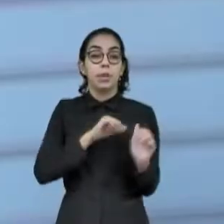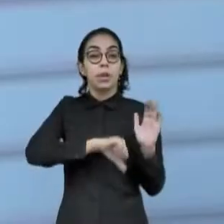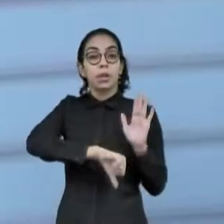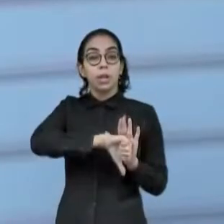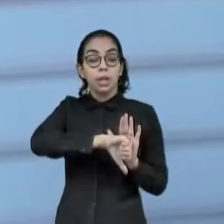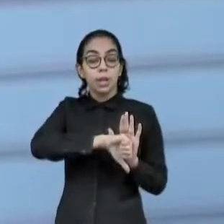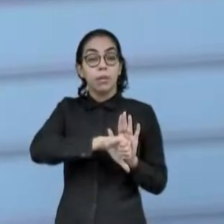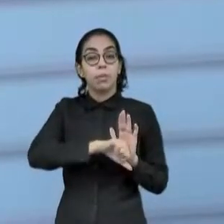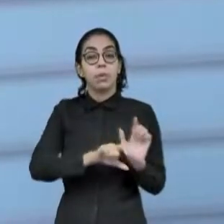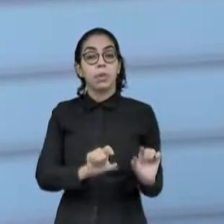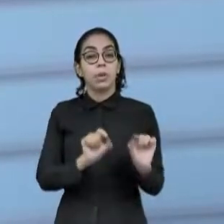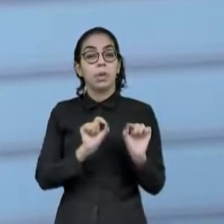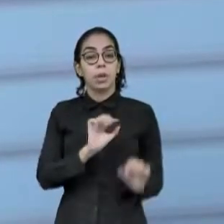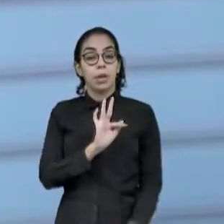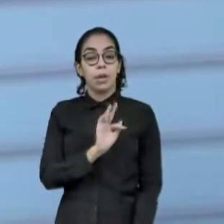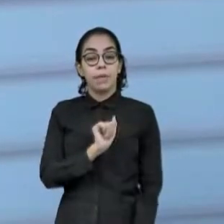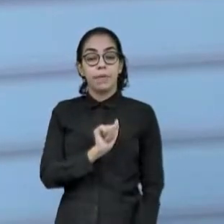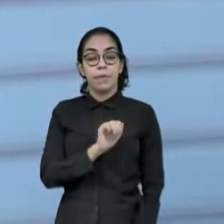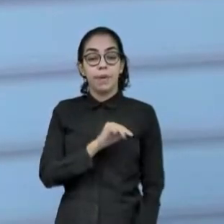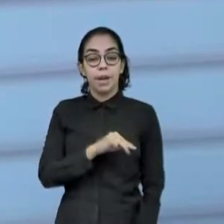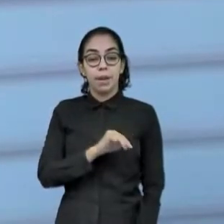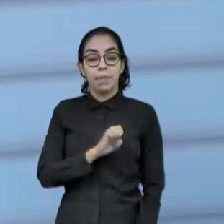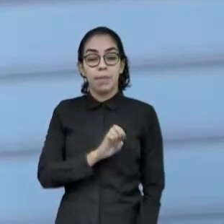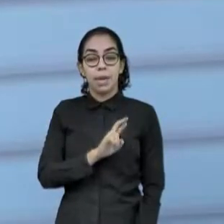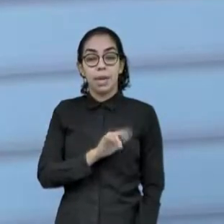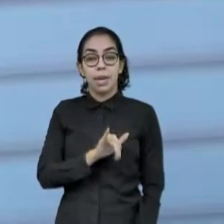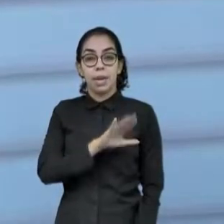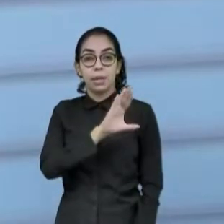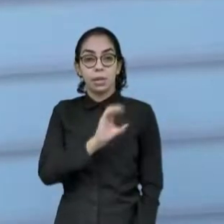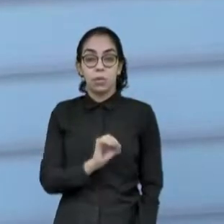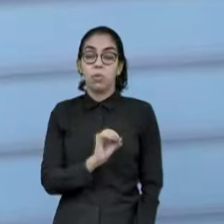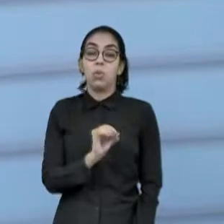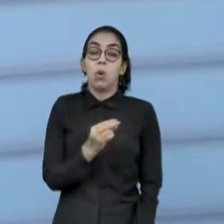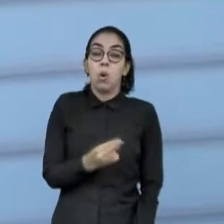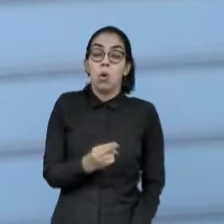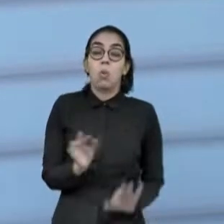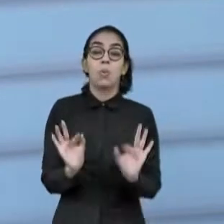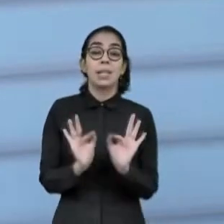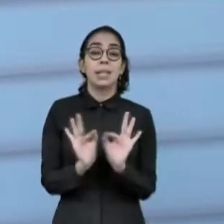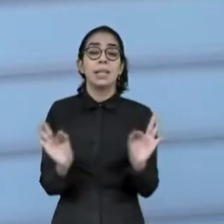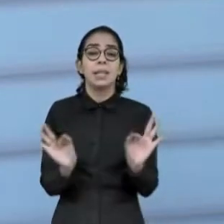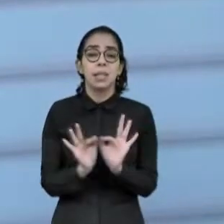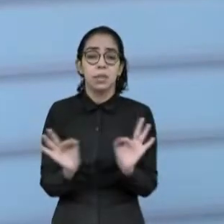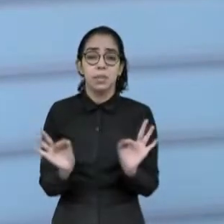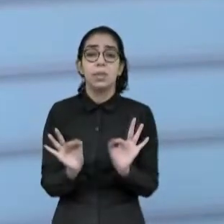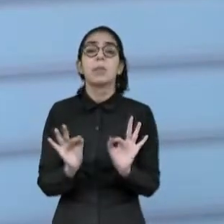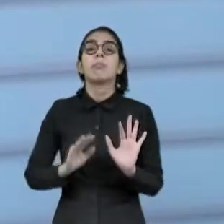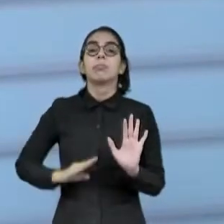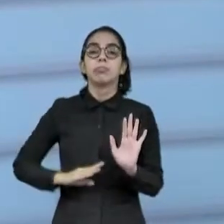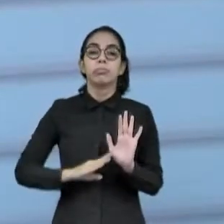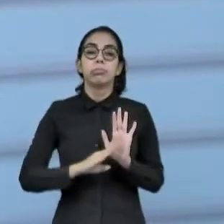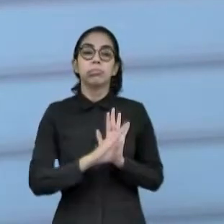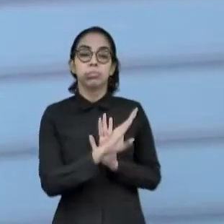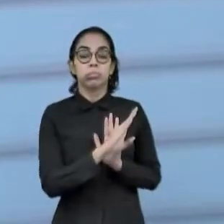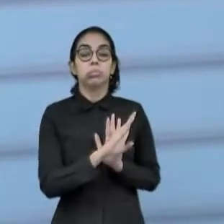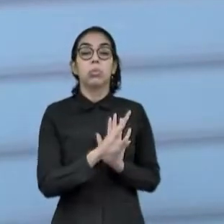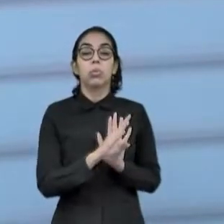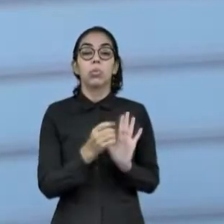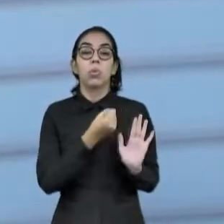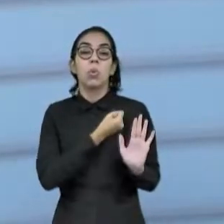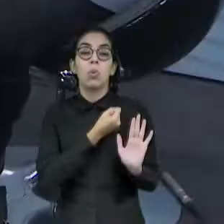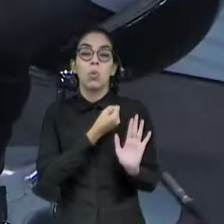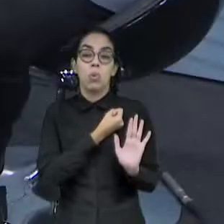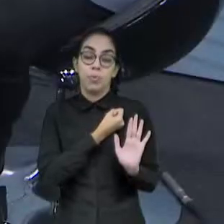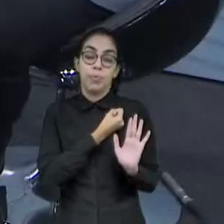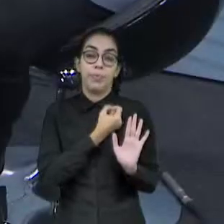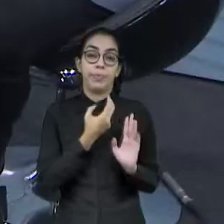famélico, né, ou patrimonial de pequeníssimo porte, né, também aumentaram muito as prisões por conta desse tipo de crime.